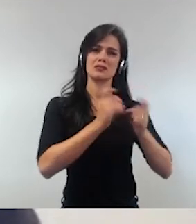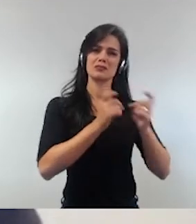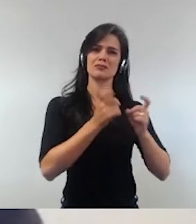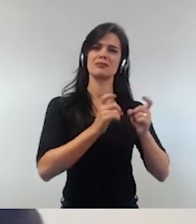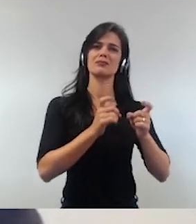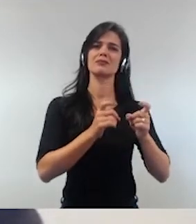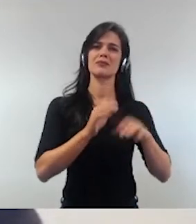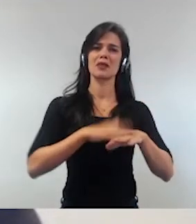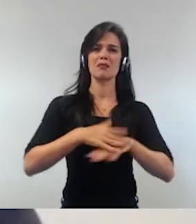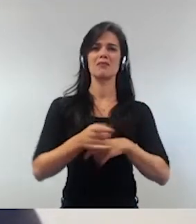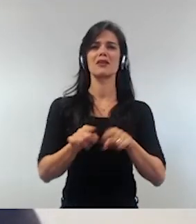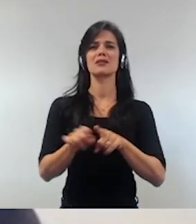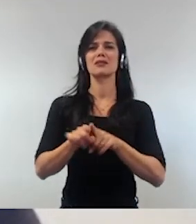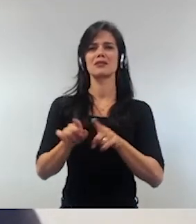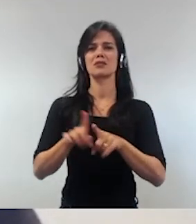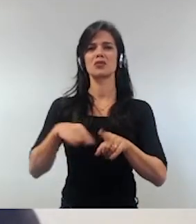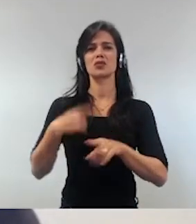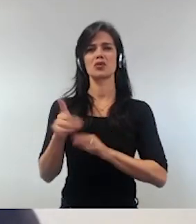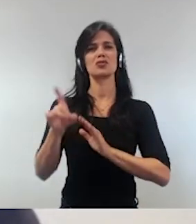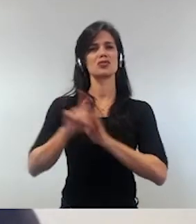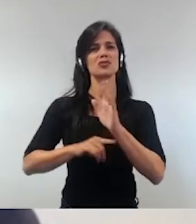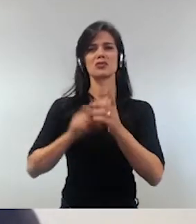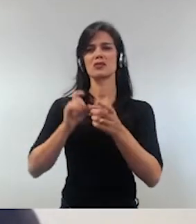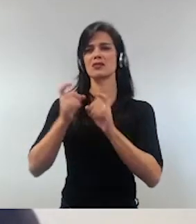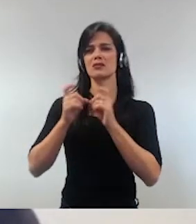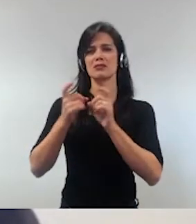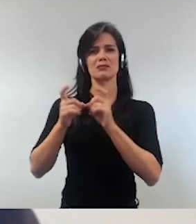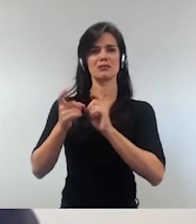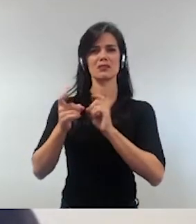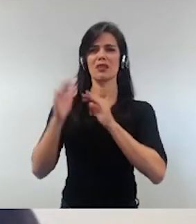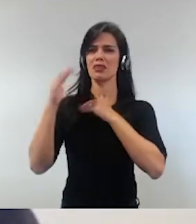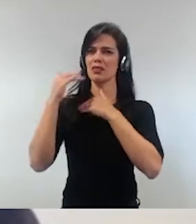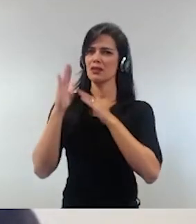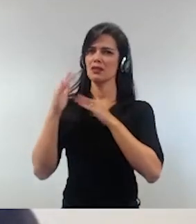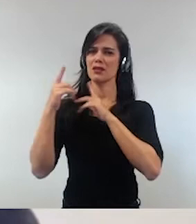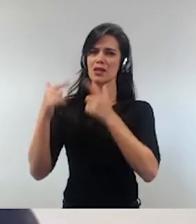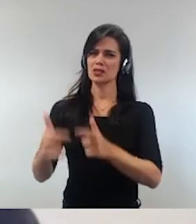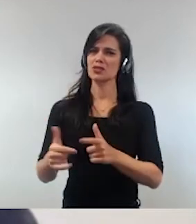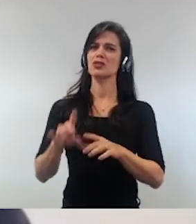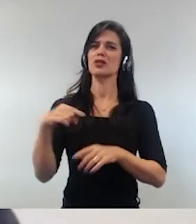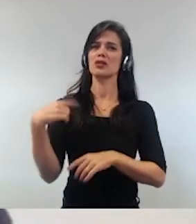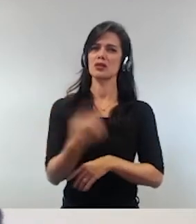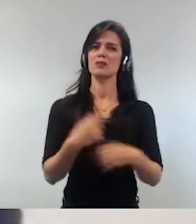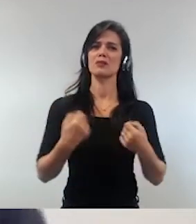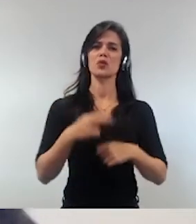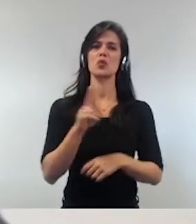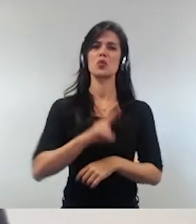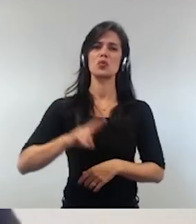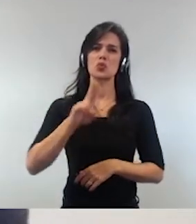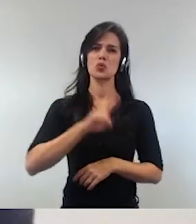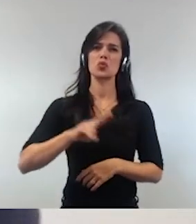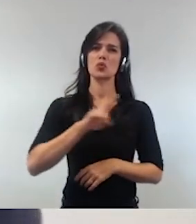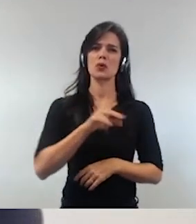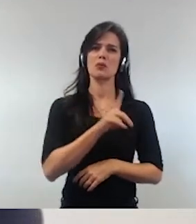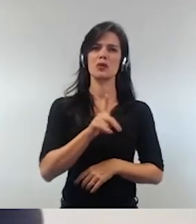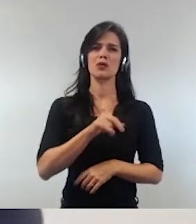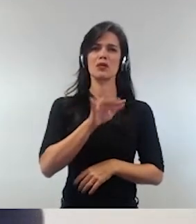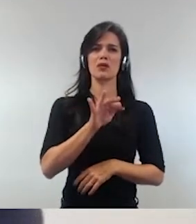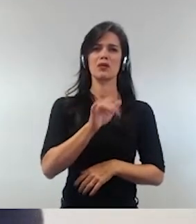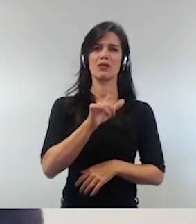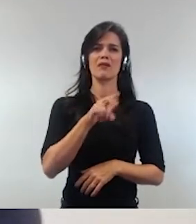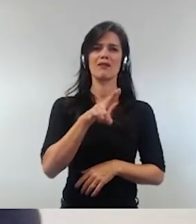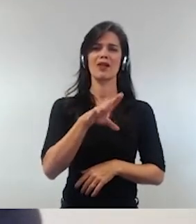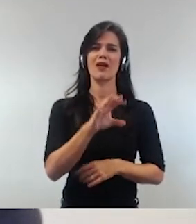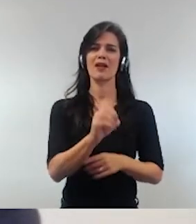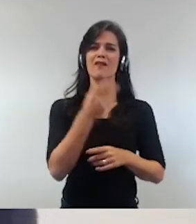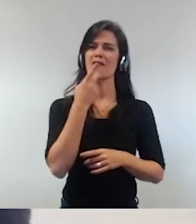direito administrativo tradicional. Nós vamos ter que utilizar, e o professor Flávio Amaral Garcia